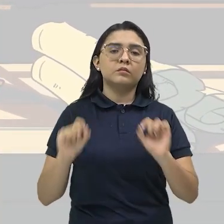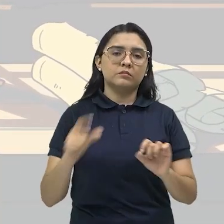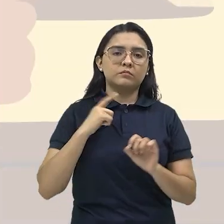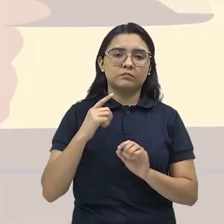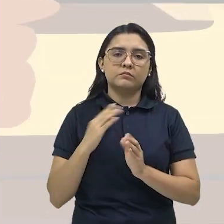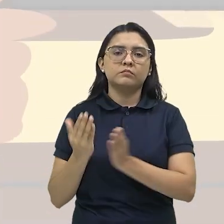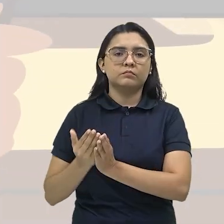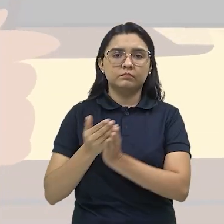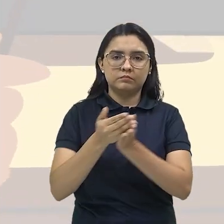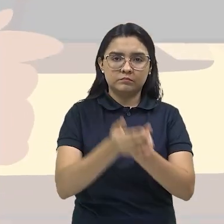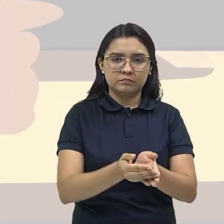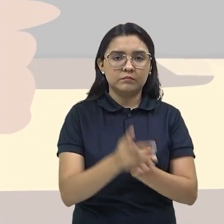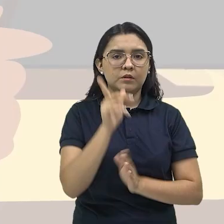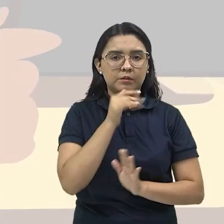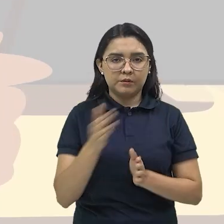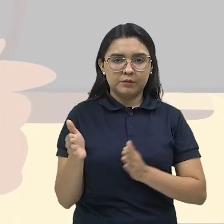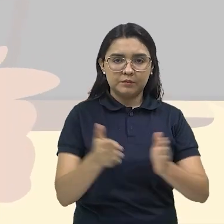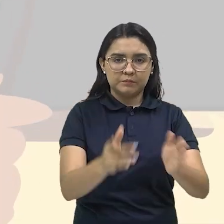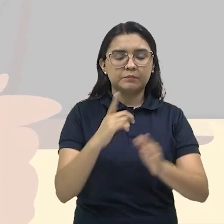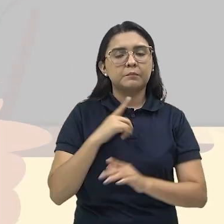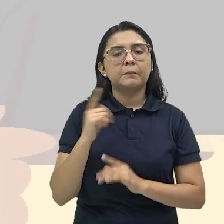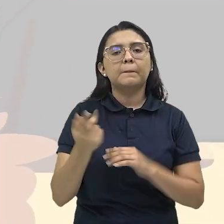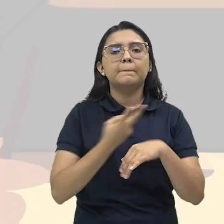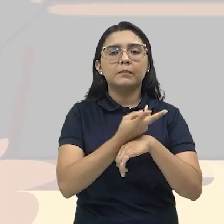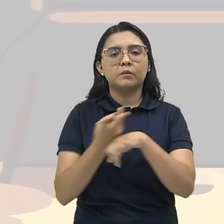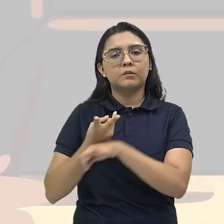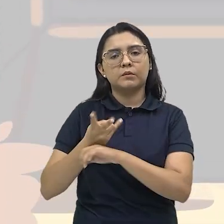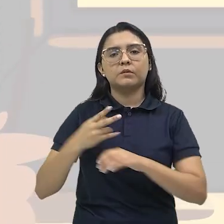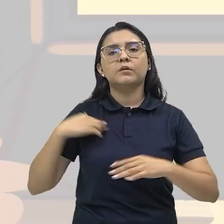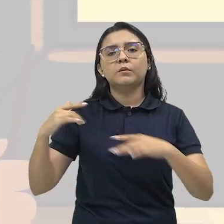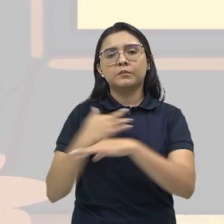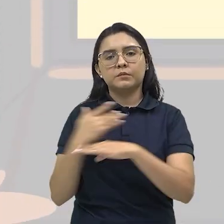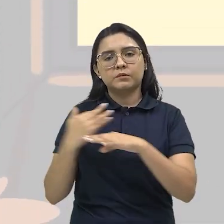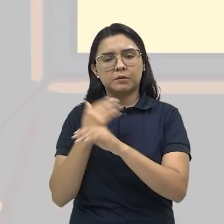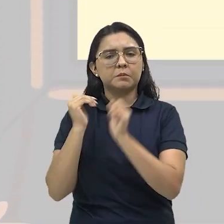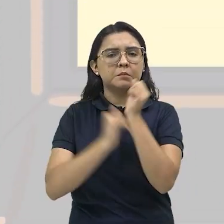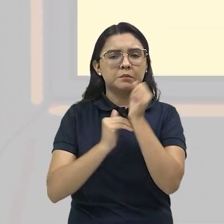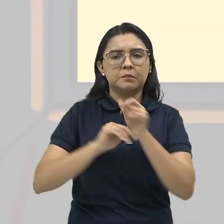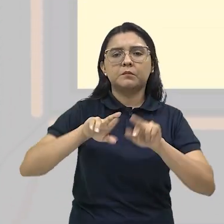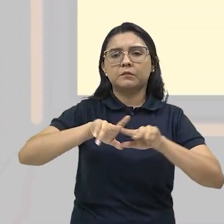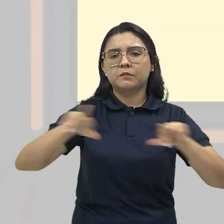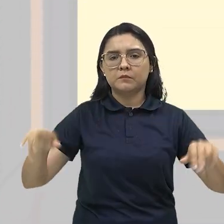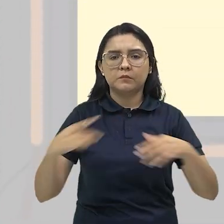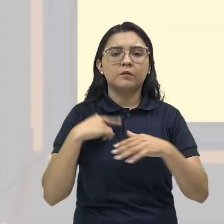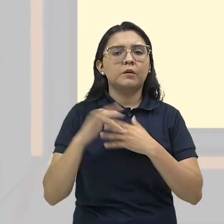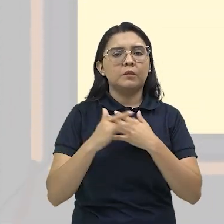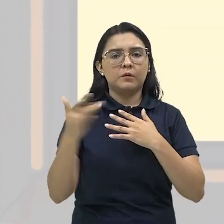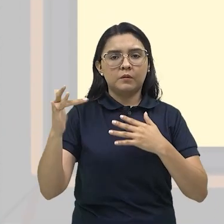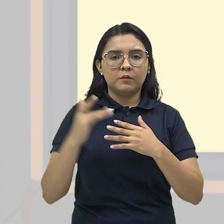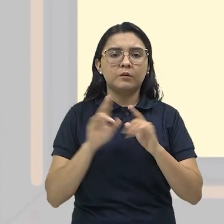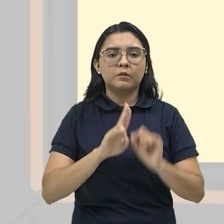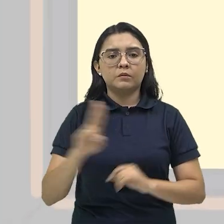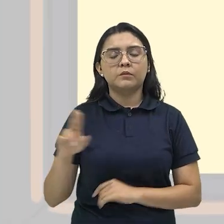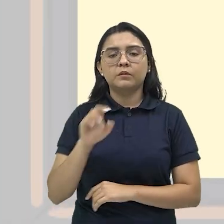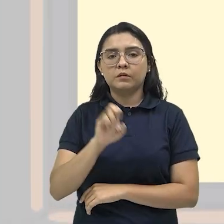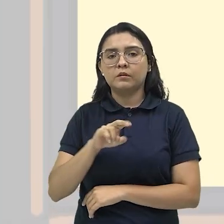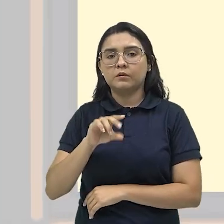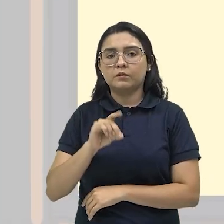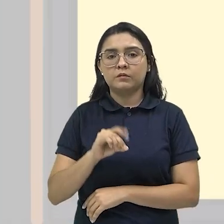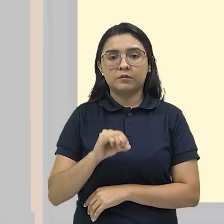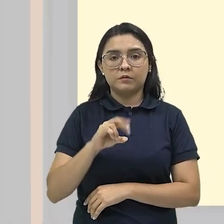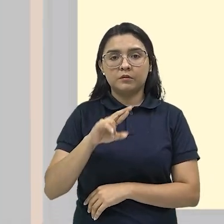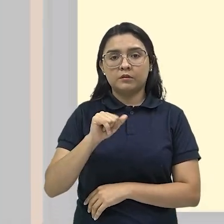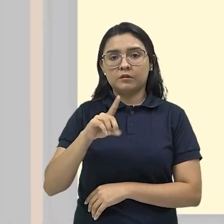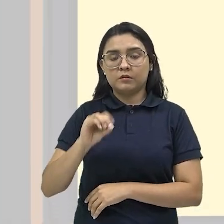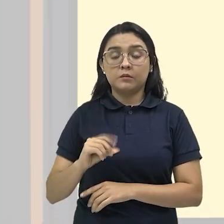rio. Estávamos procurando uma cidade misteriosa cheia de ouro, chamada Eldorado.